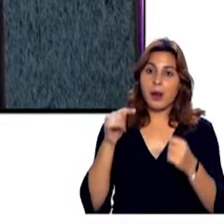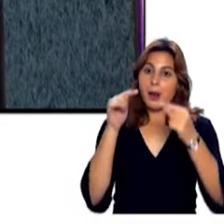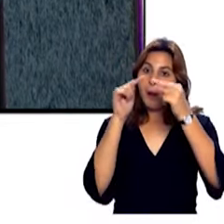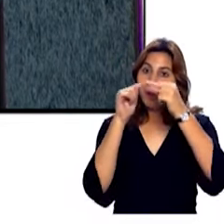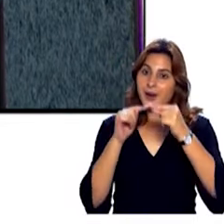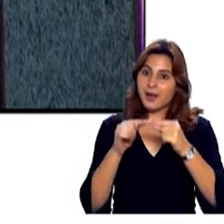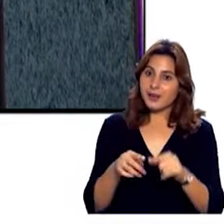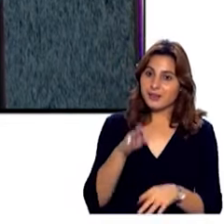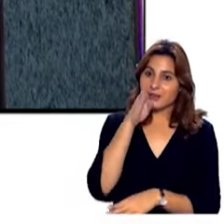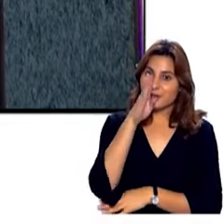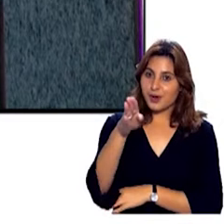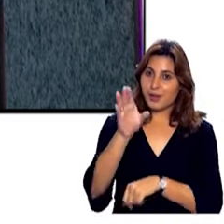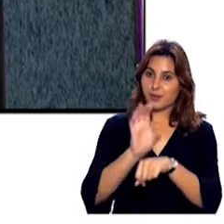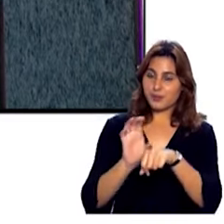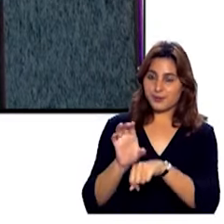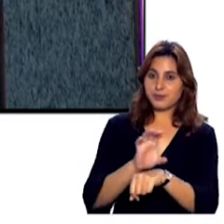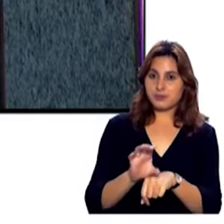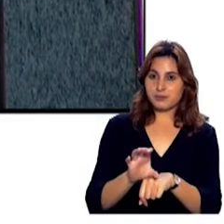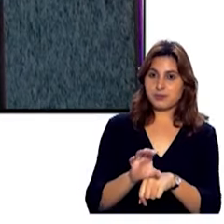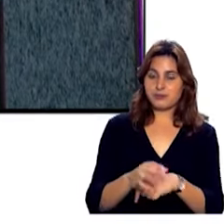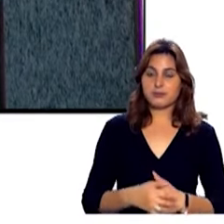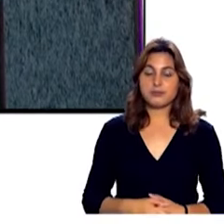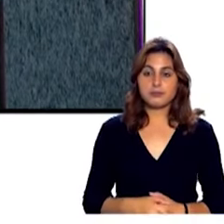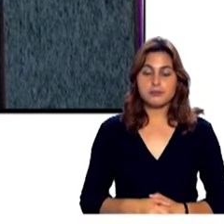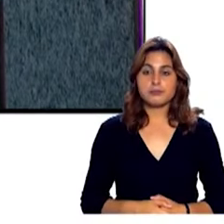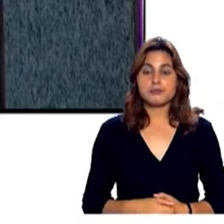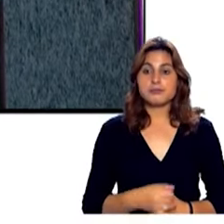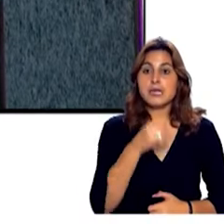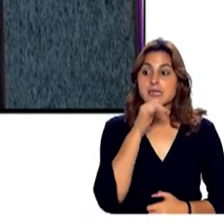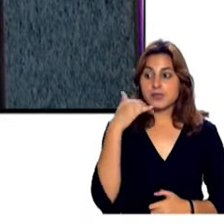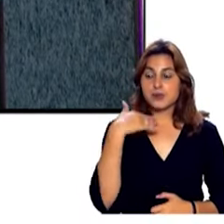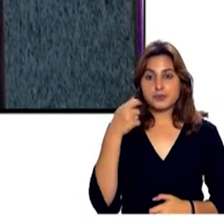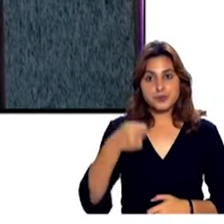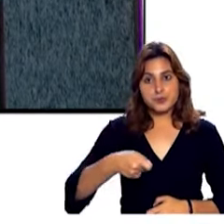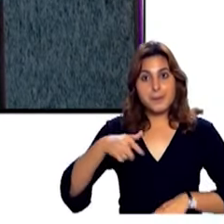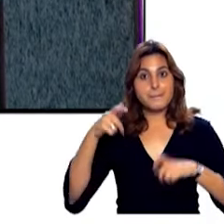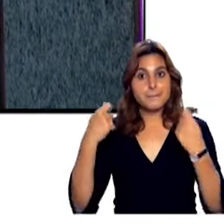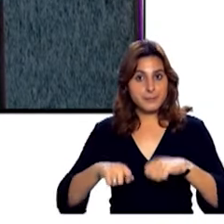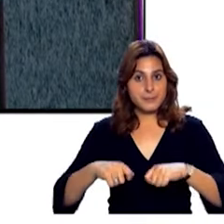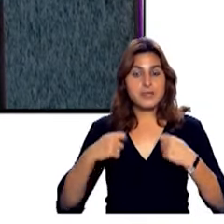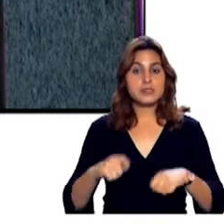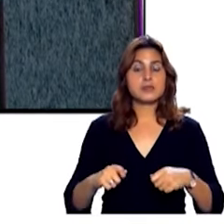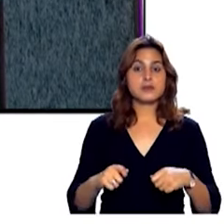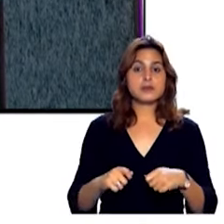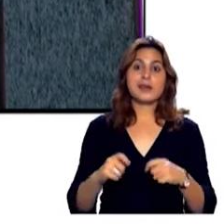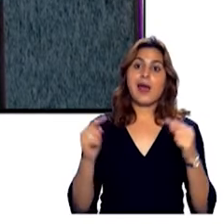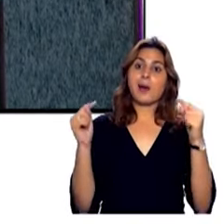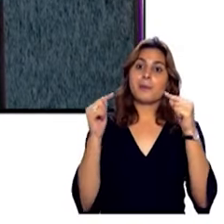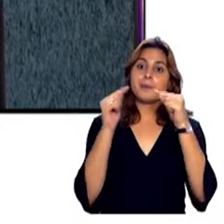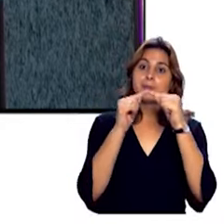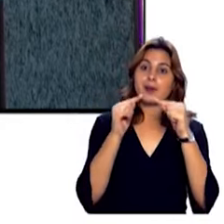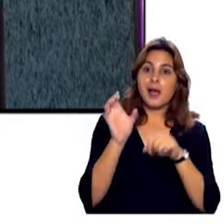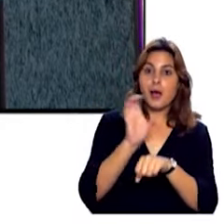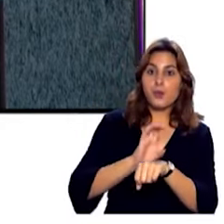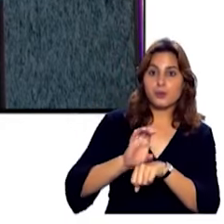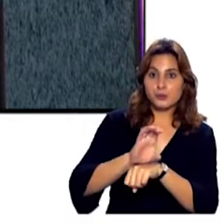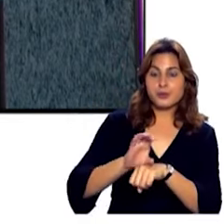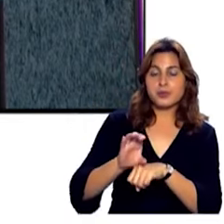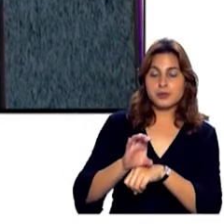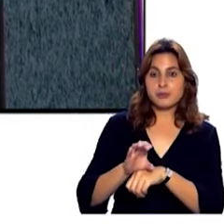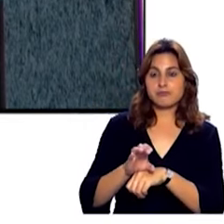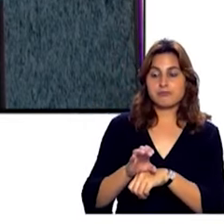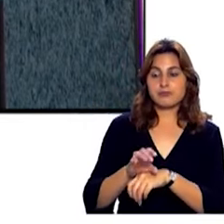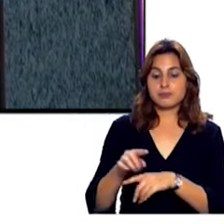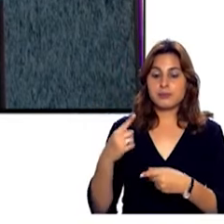direta da Constituição quando o juiz tem a necessidade de a constituição porque